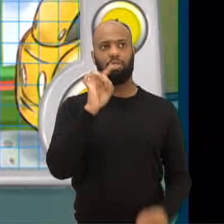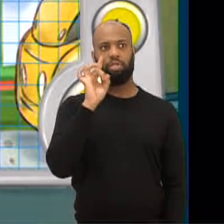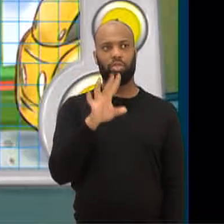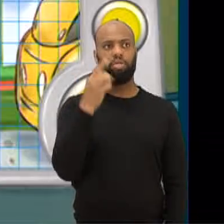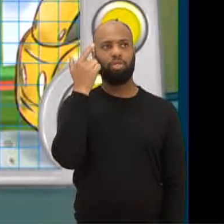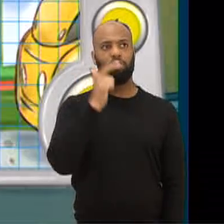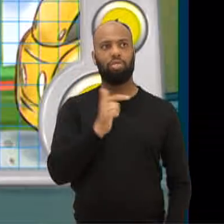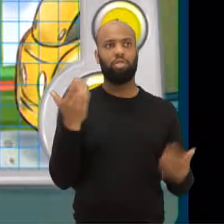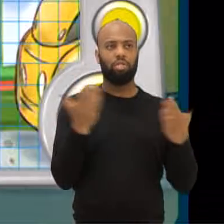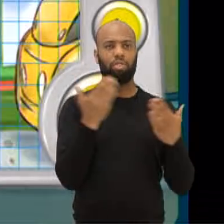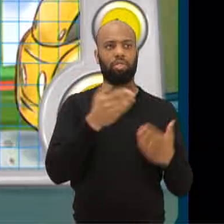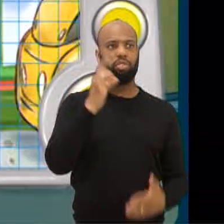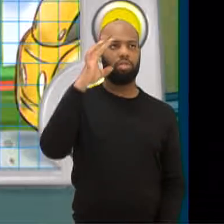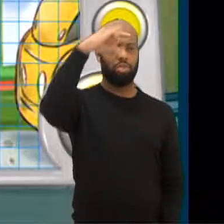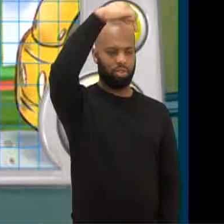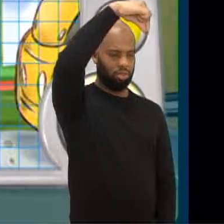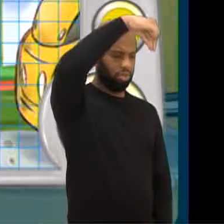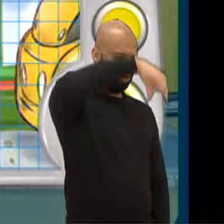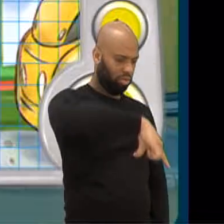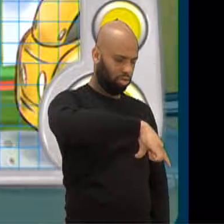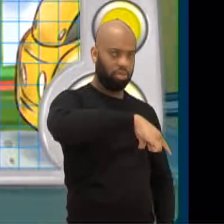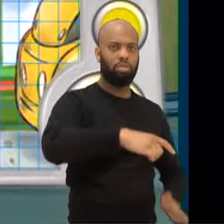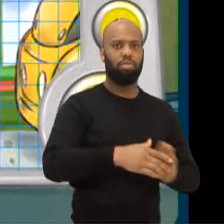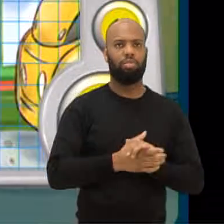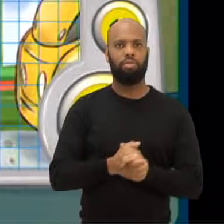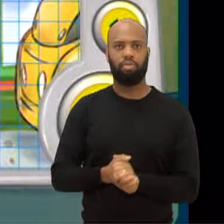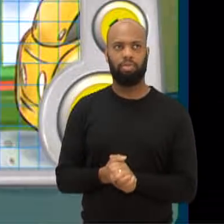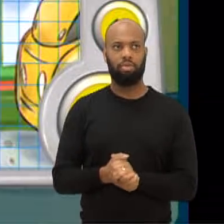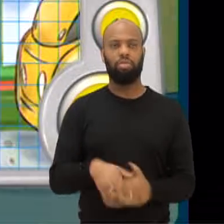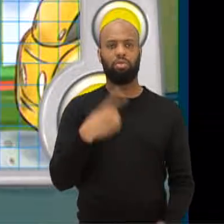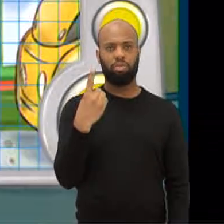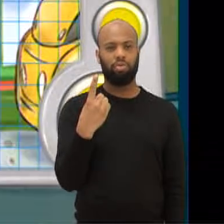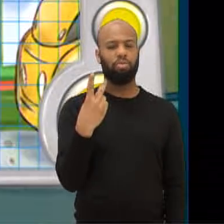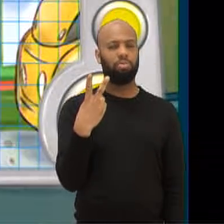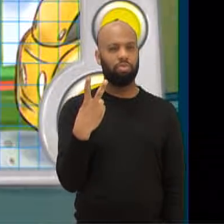e vai descer com essa peça.